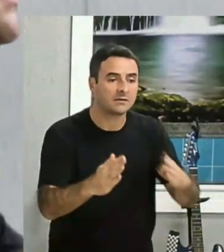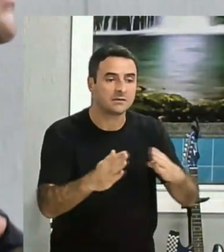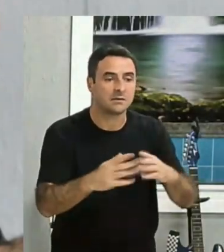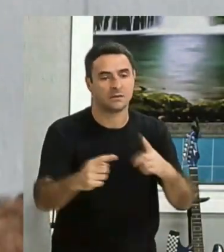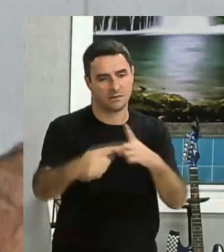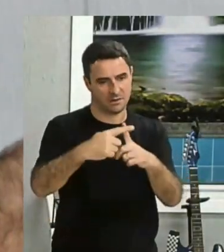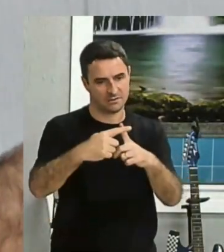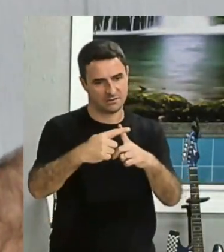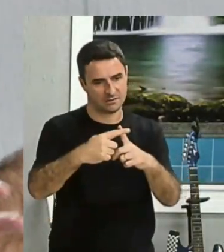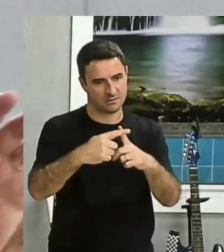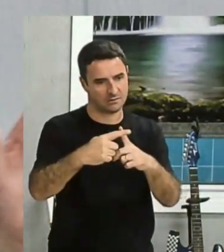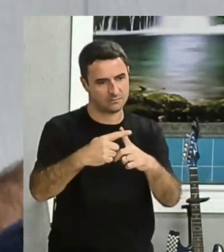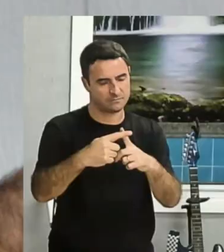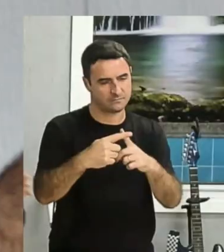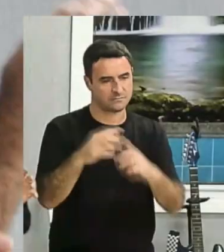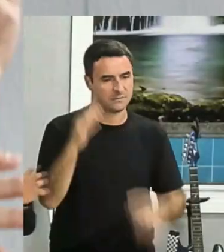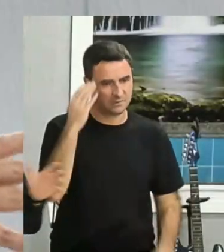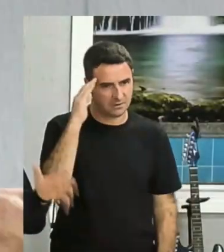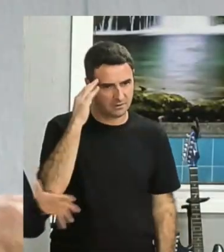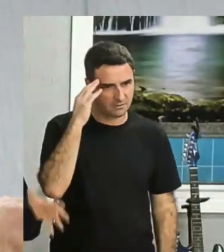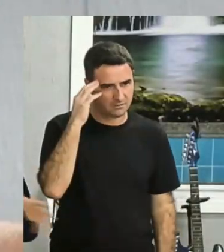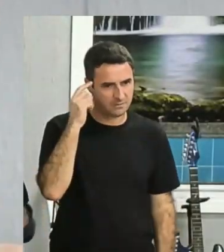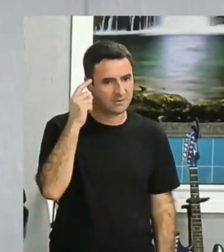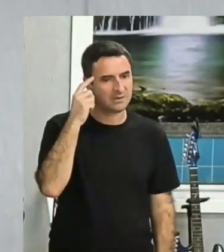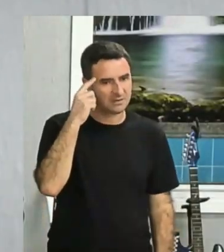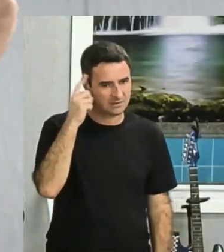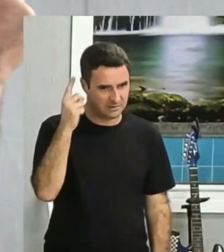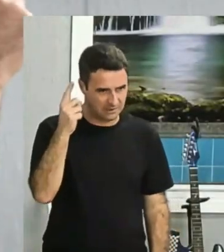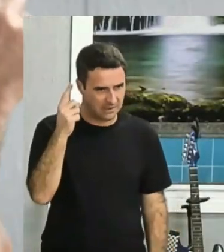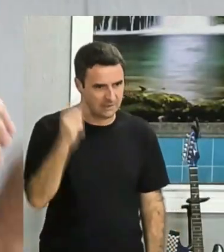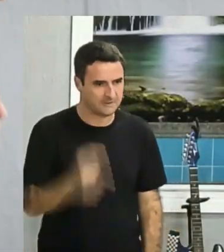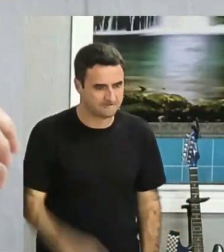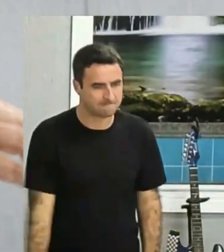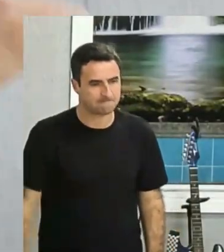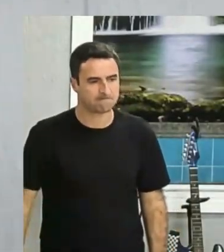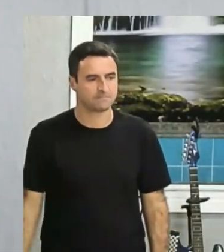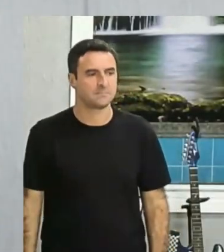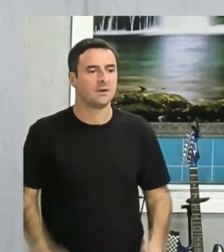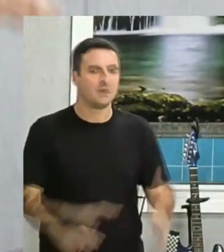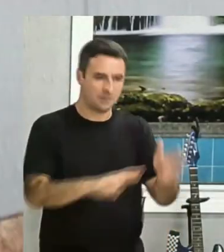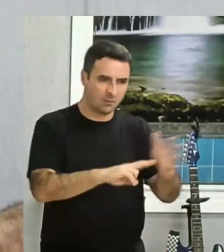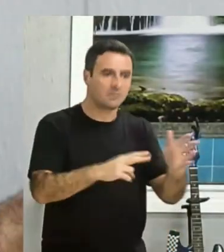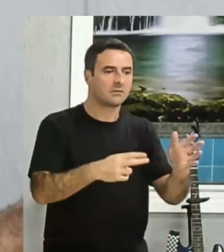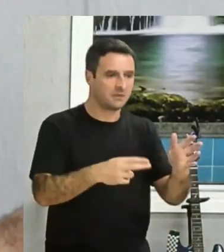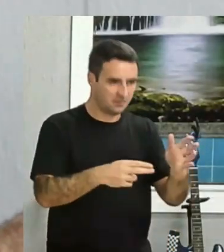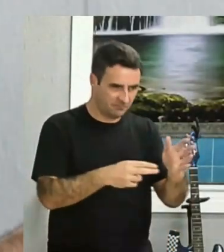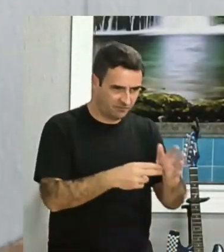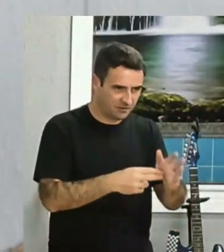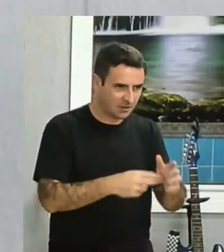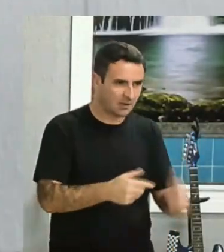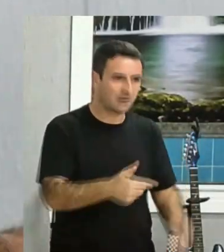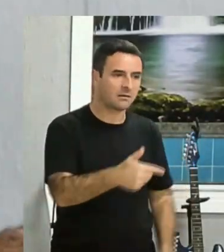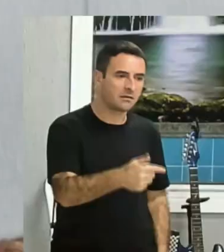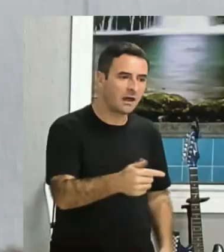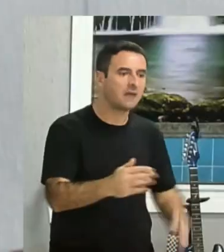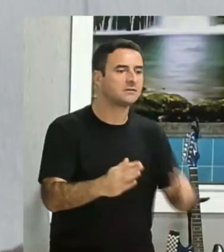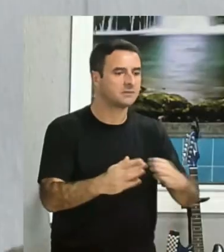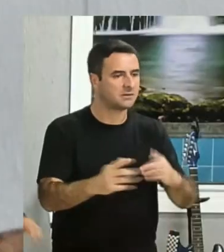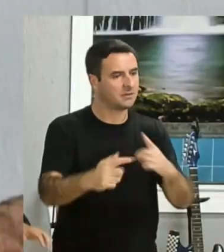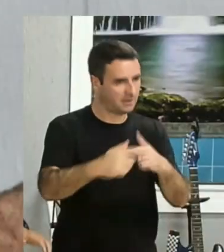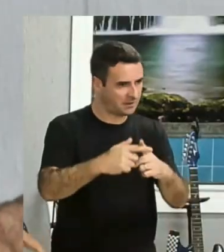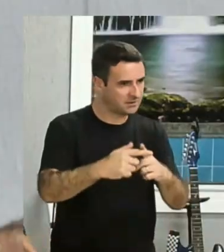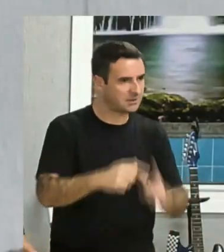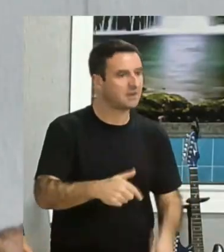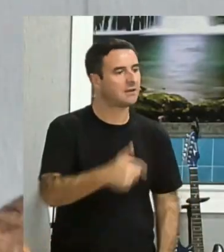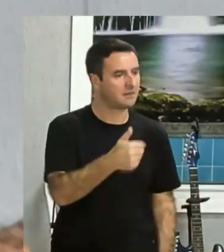do candelabro menorá, que era aquele candelabro que ficava lá no tabernáculo e depois foi para